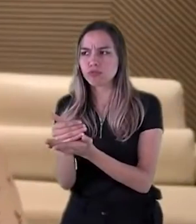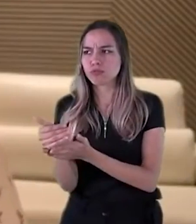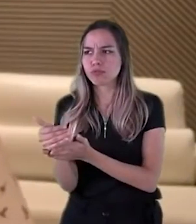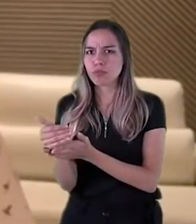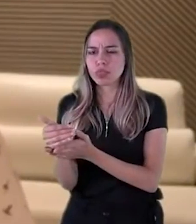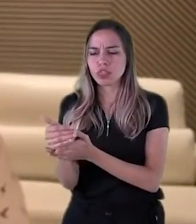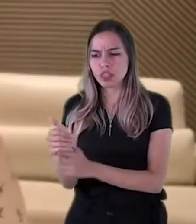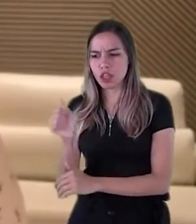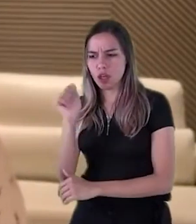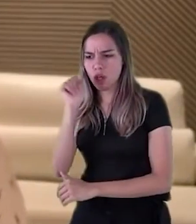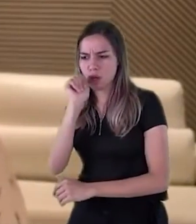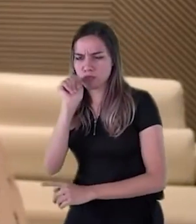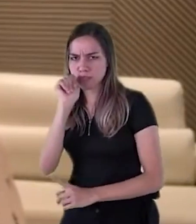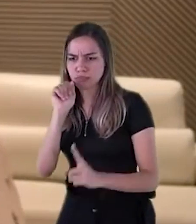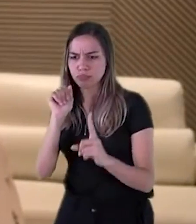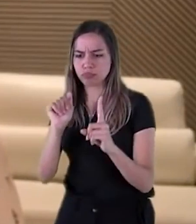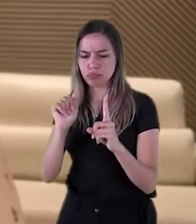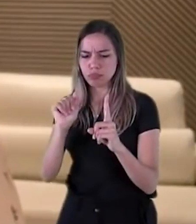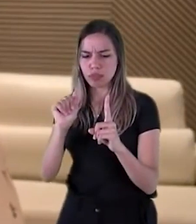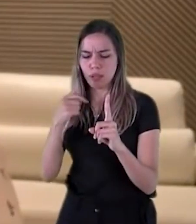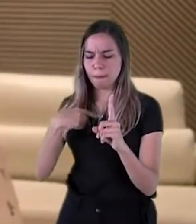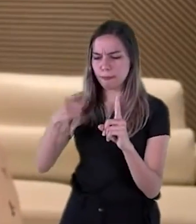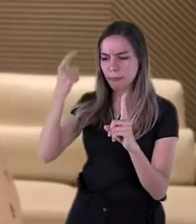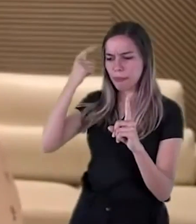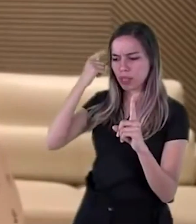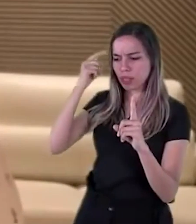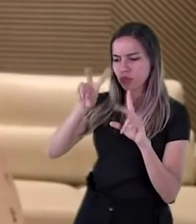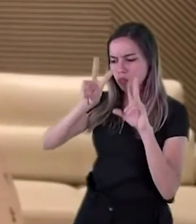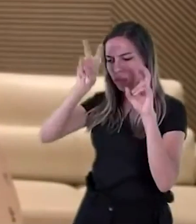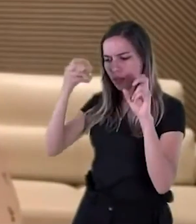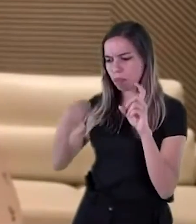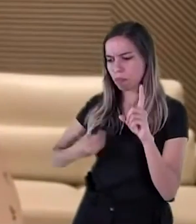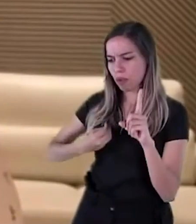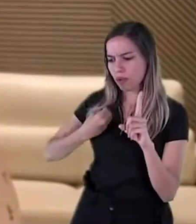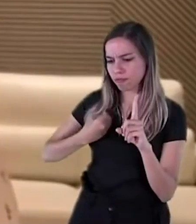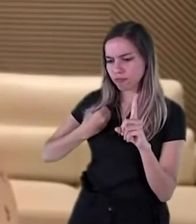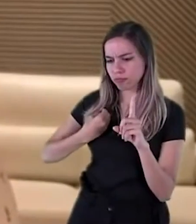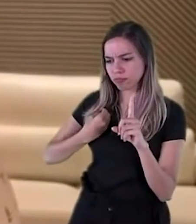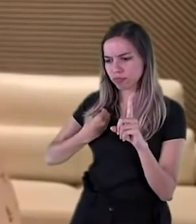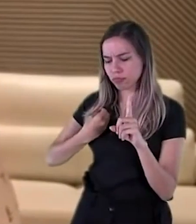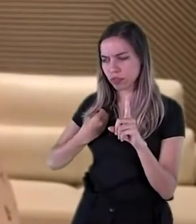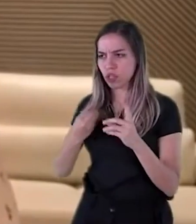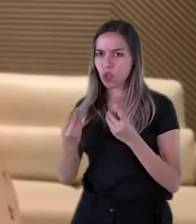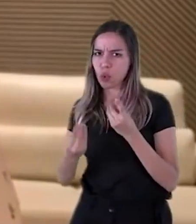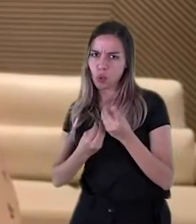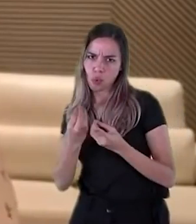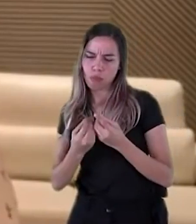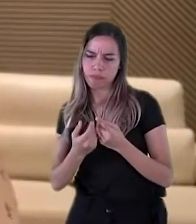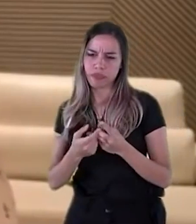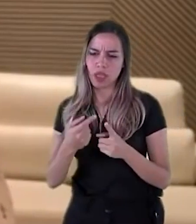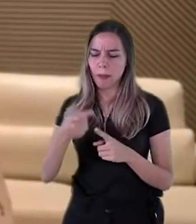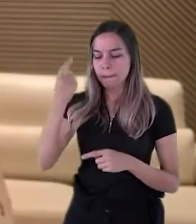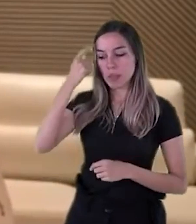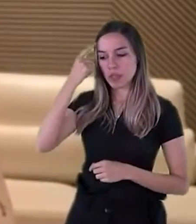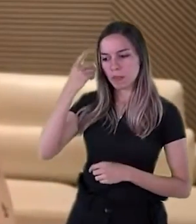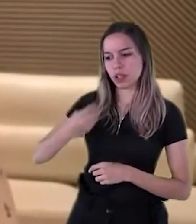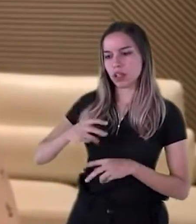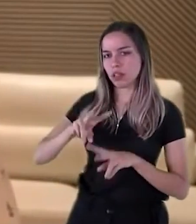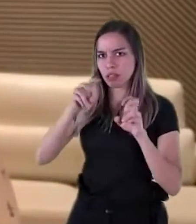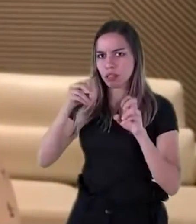uma mulher se repensando. Repensar-se é muito difícil, é muito doloroso, não é um exercício muito